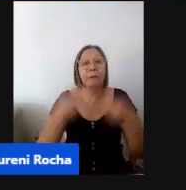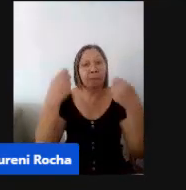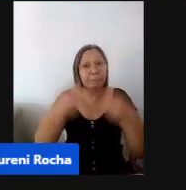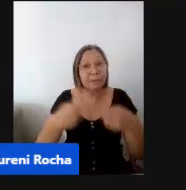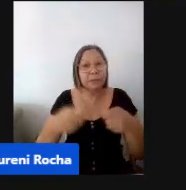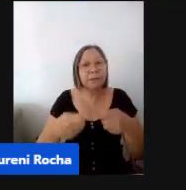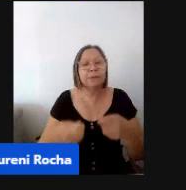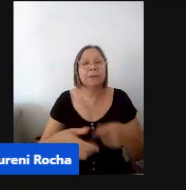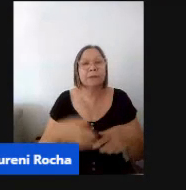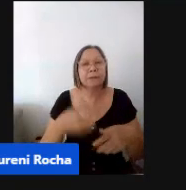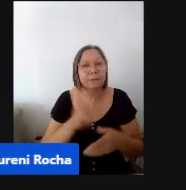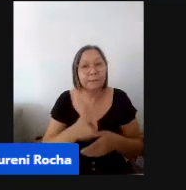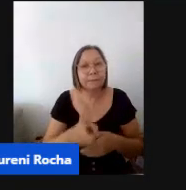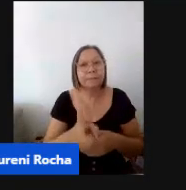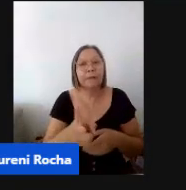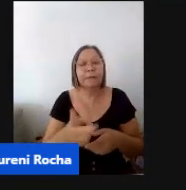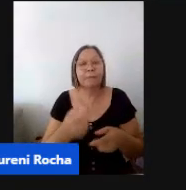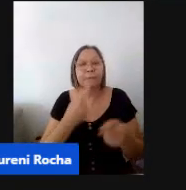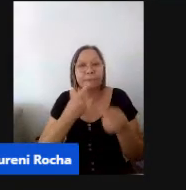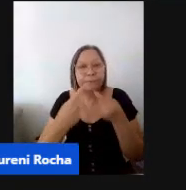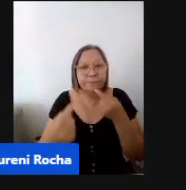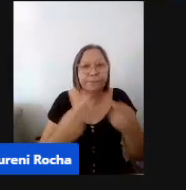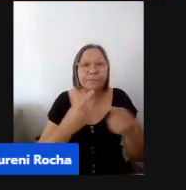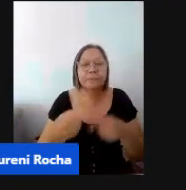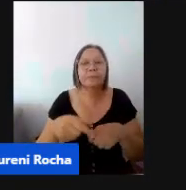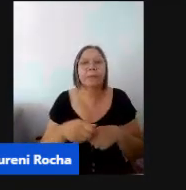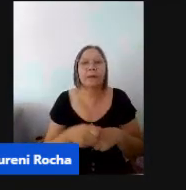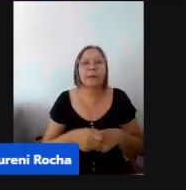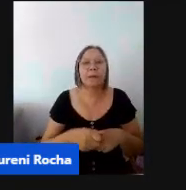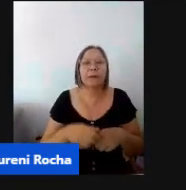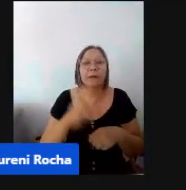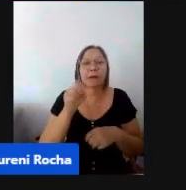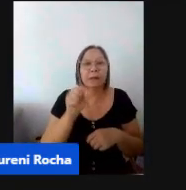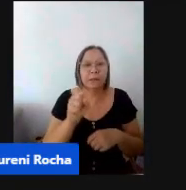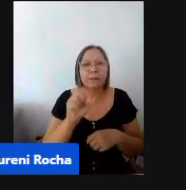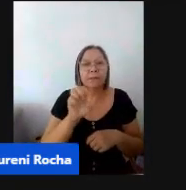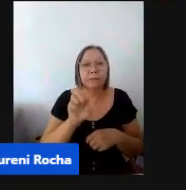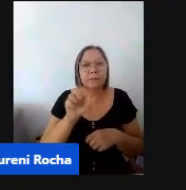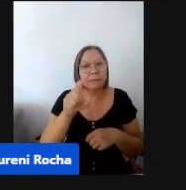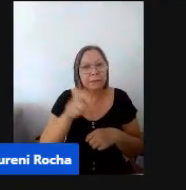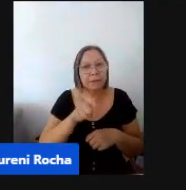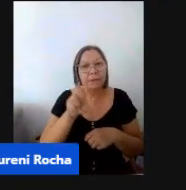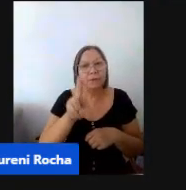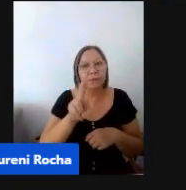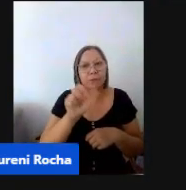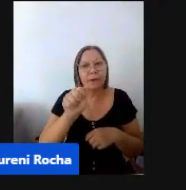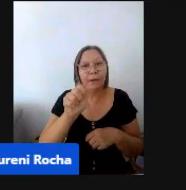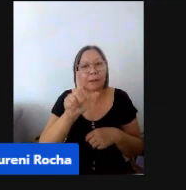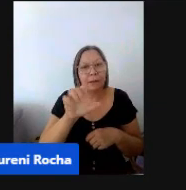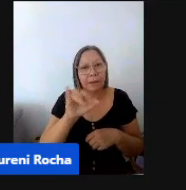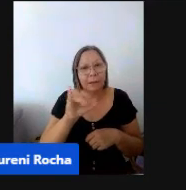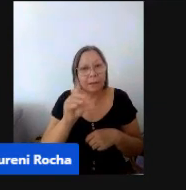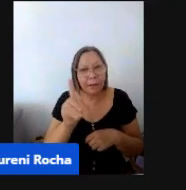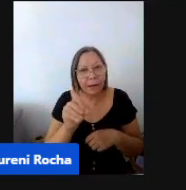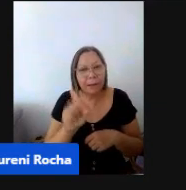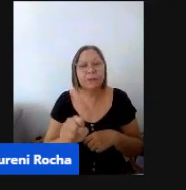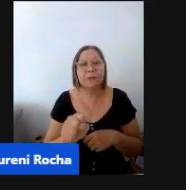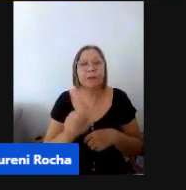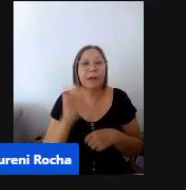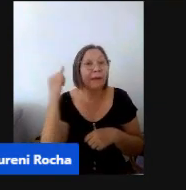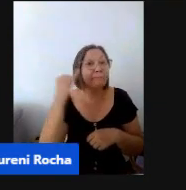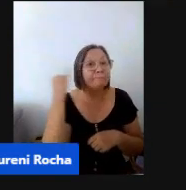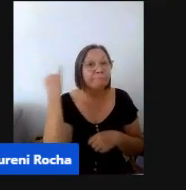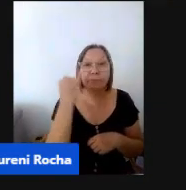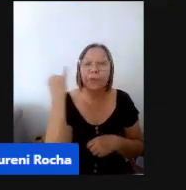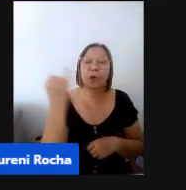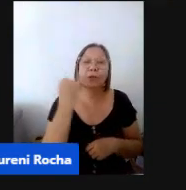E sexualidade entendendo, esse também é um outro mito importante, que quando nós vamos discutir sexualidade, nós estamos